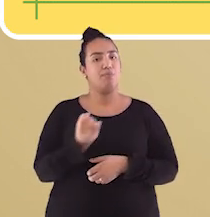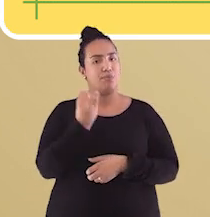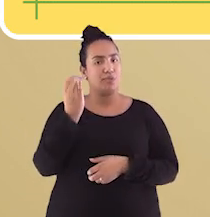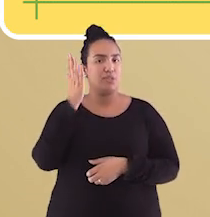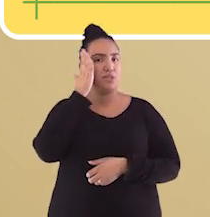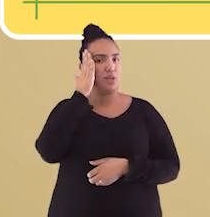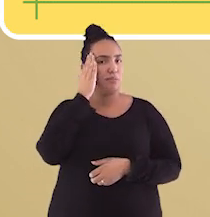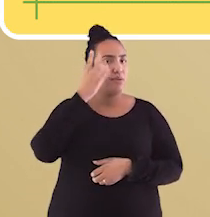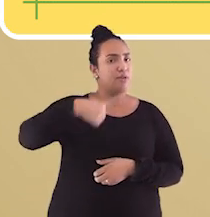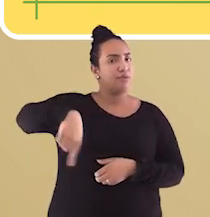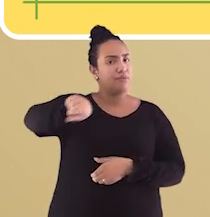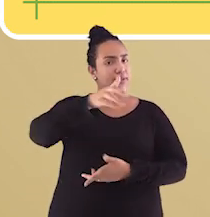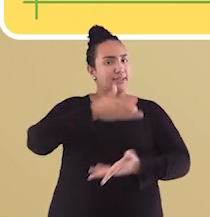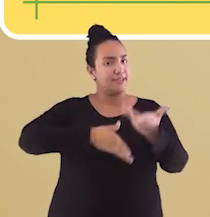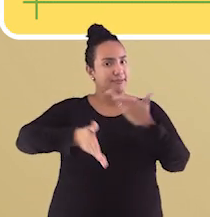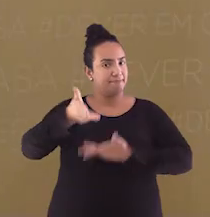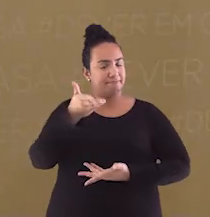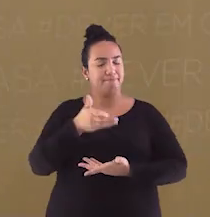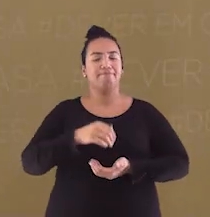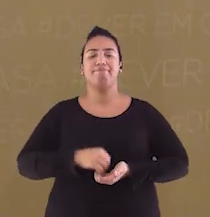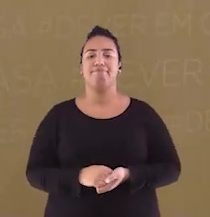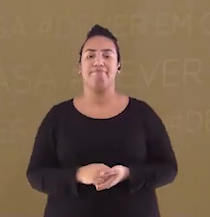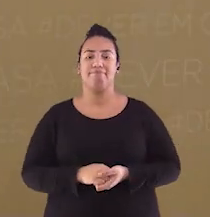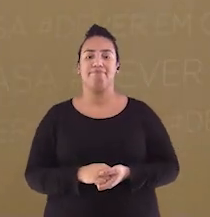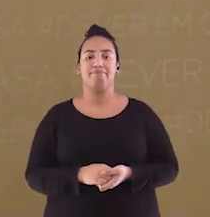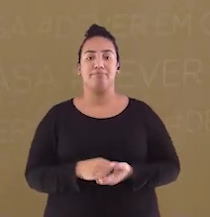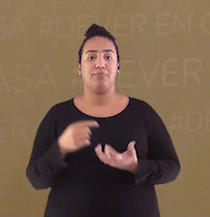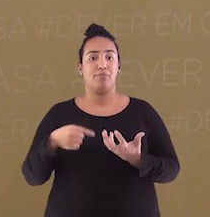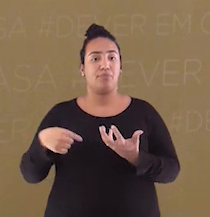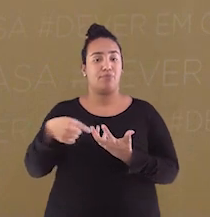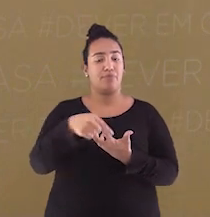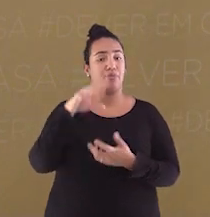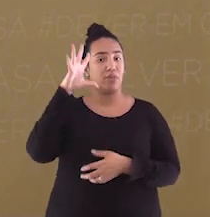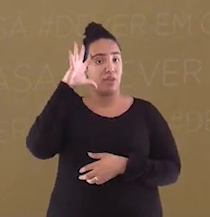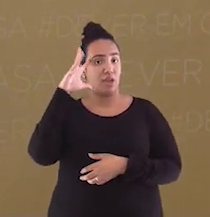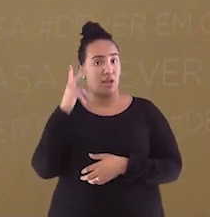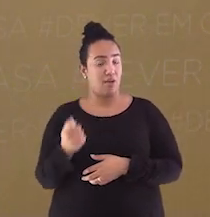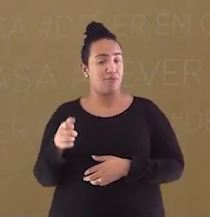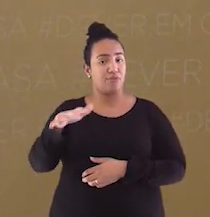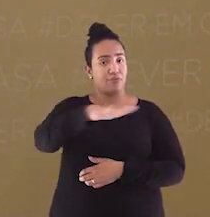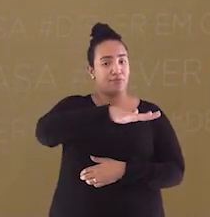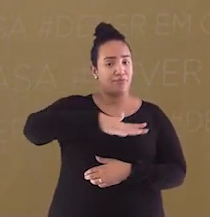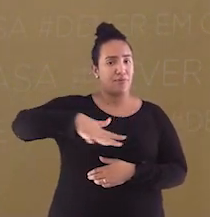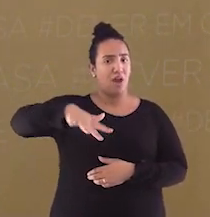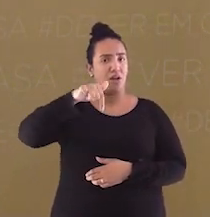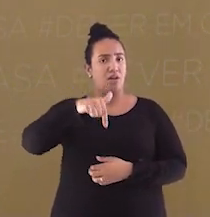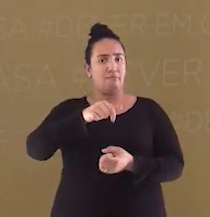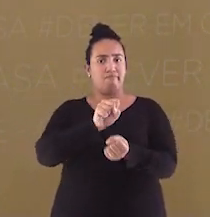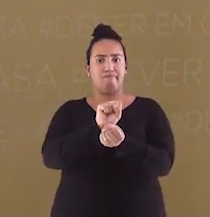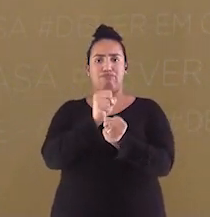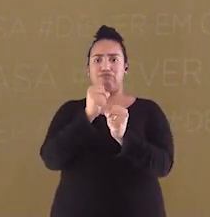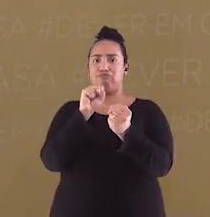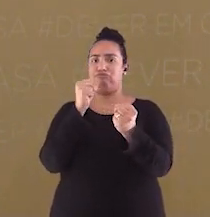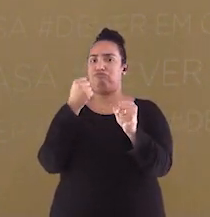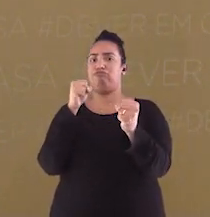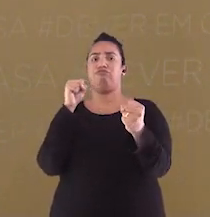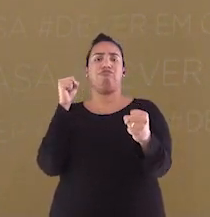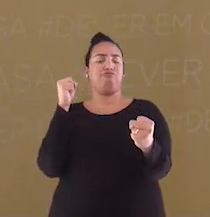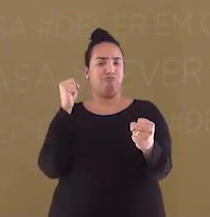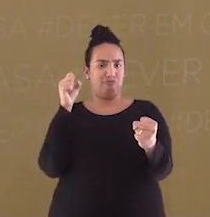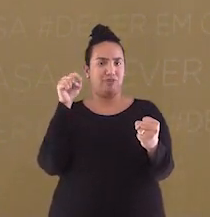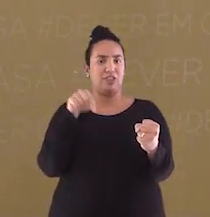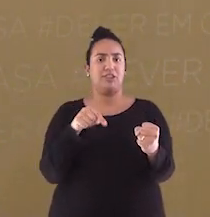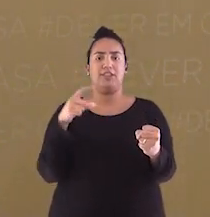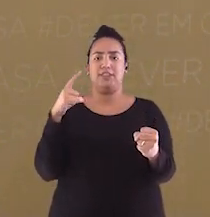importante a sua participação na aula. O continente africano é um território muito extenso e com uma grande